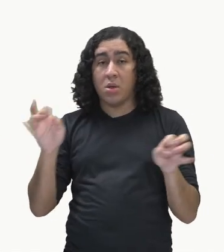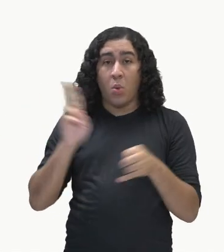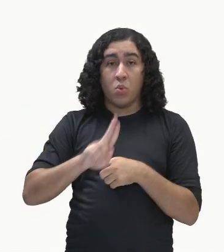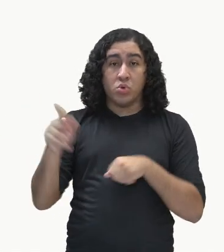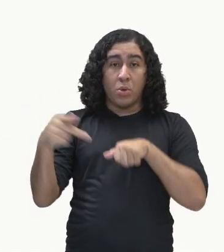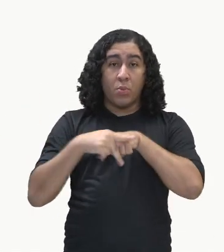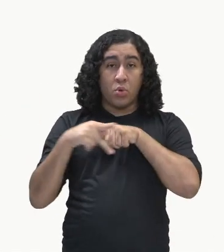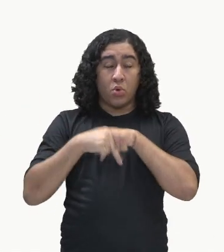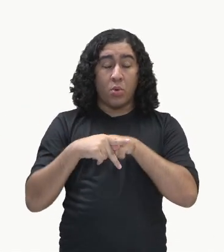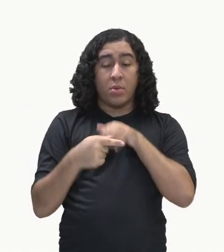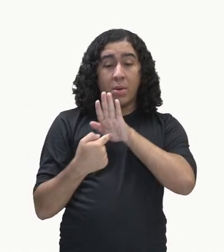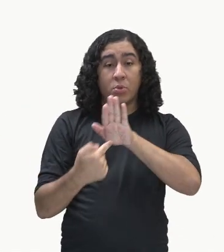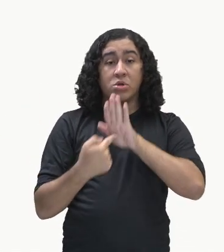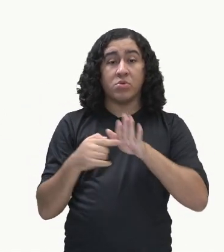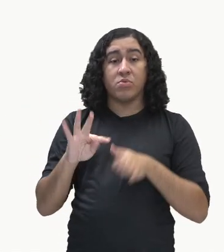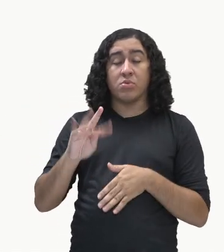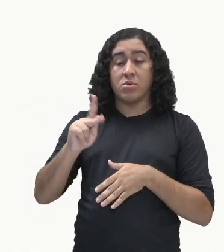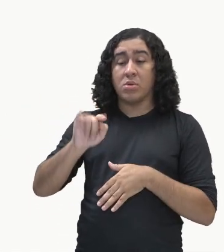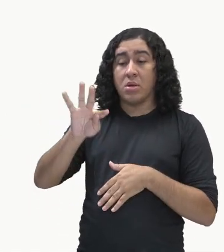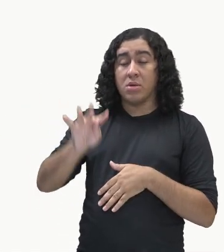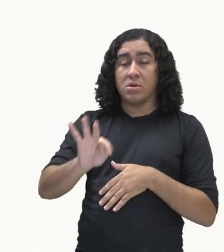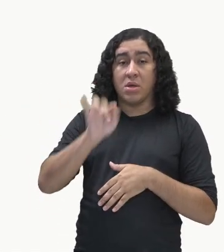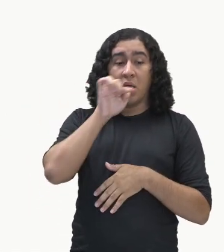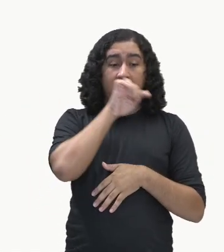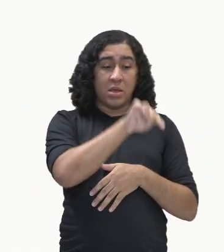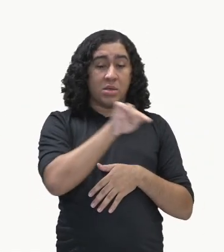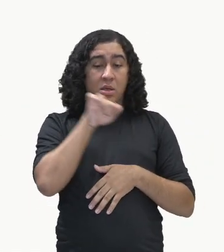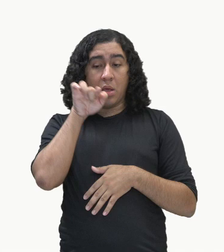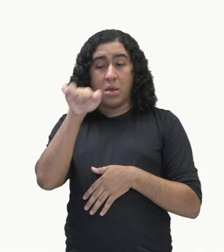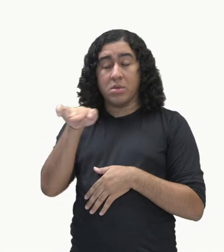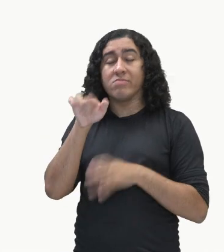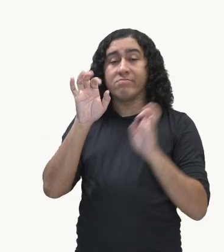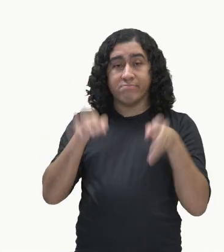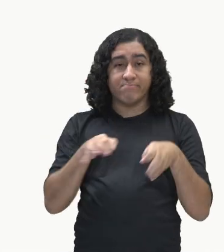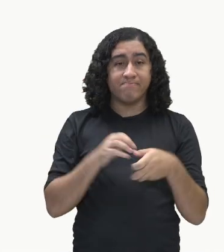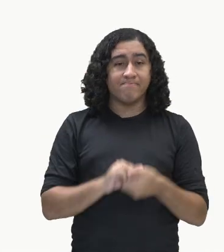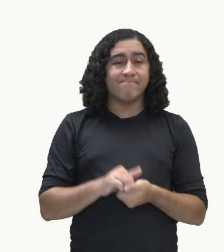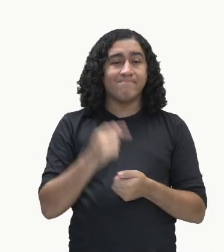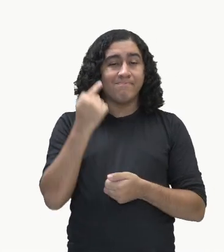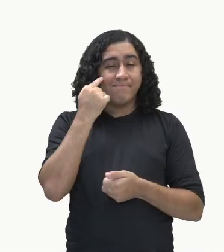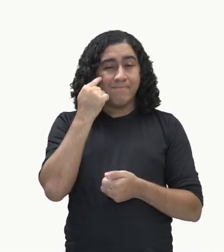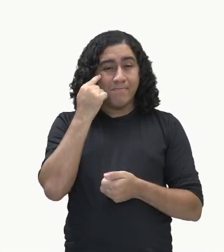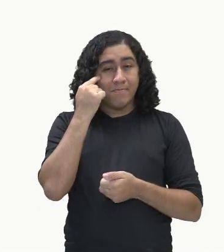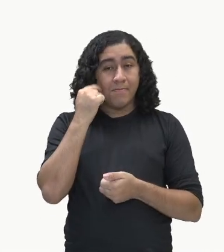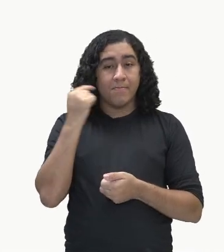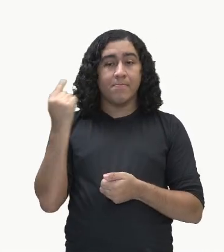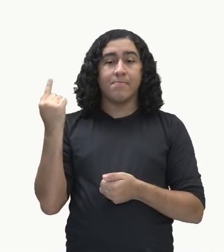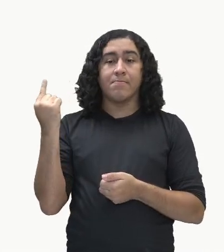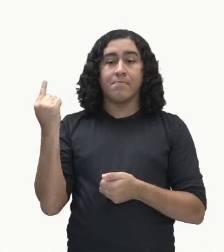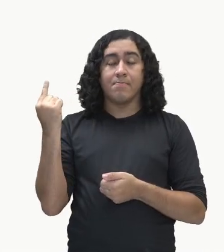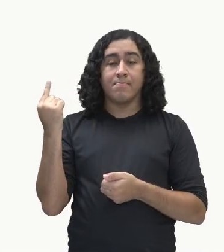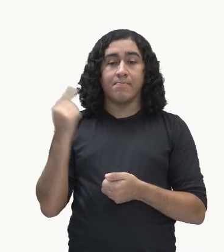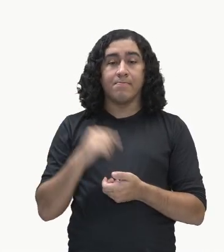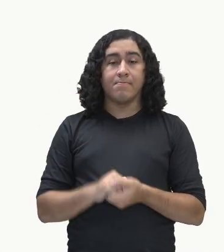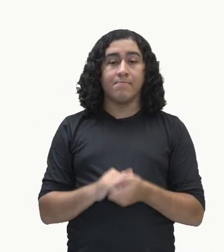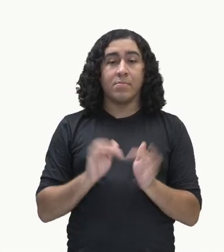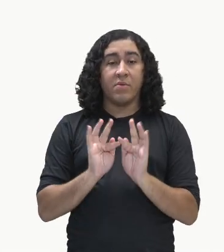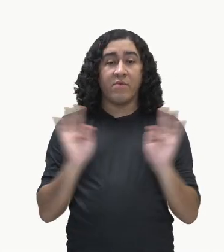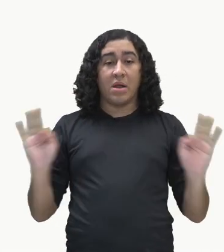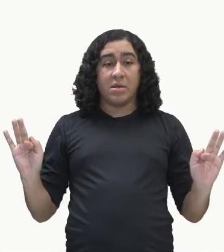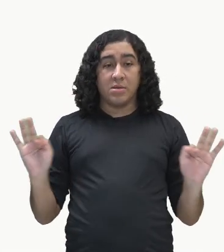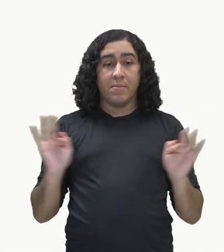pronome demonstrativo that, aquele ou aquela. Então, do you see that mountain in the distance? Você vê aquela montanha ao